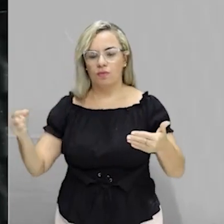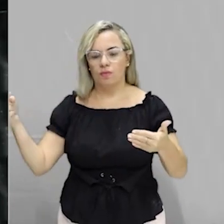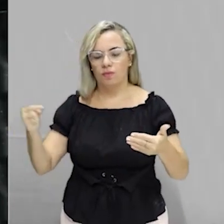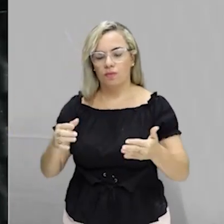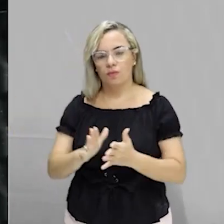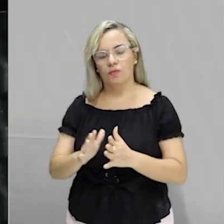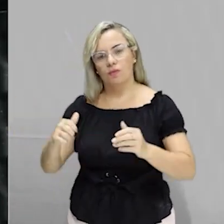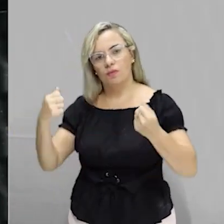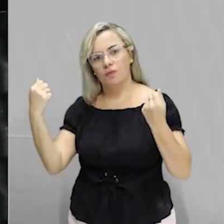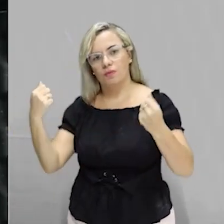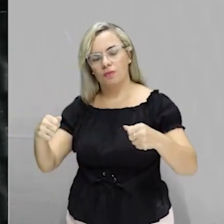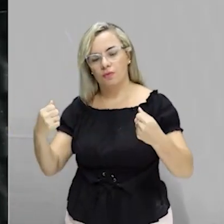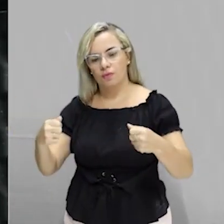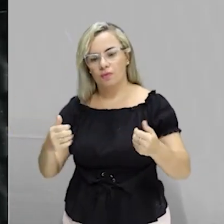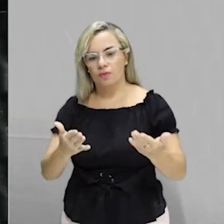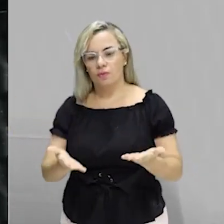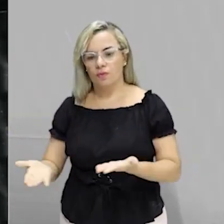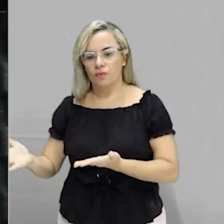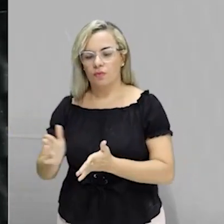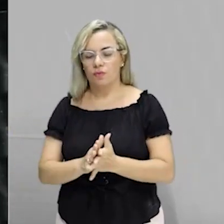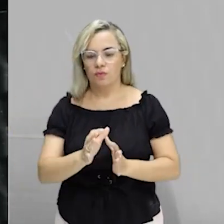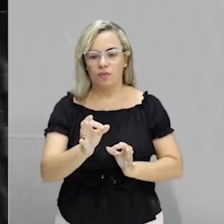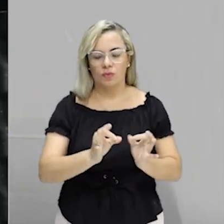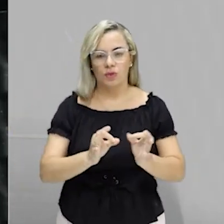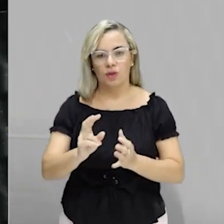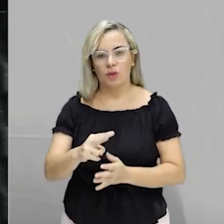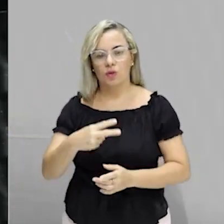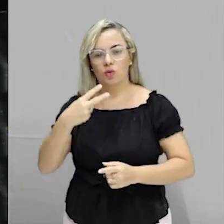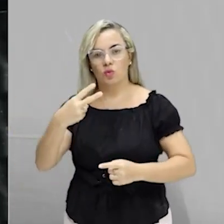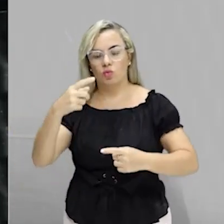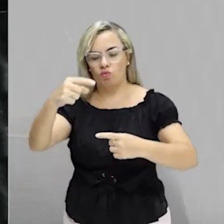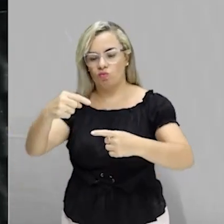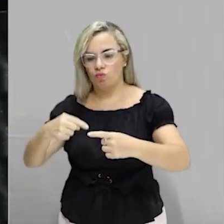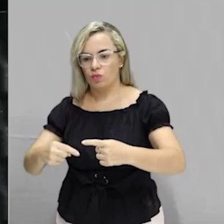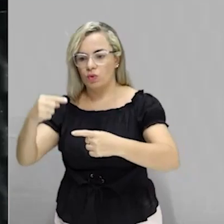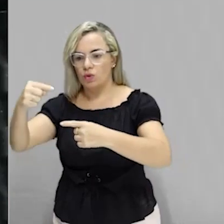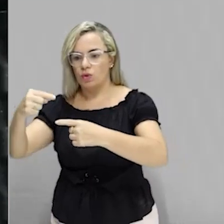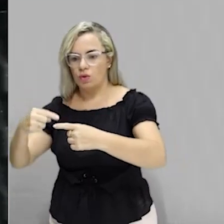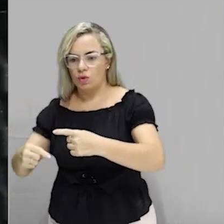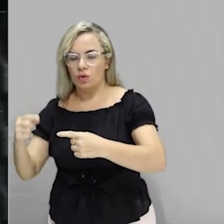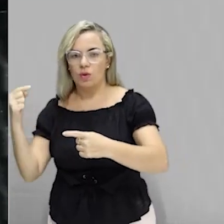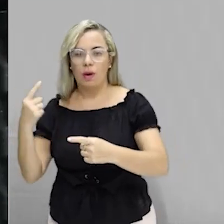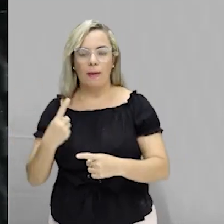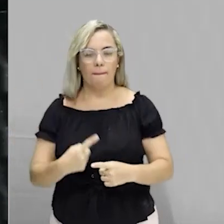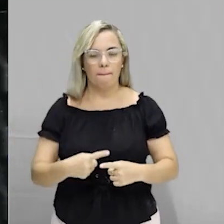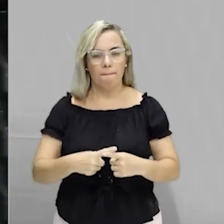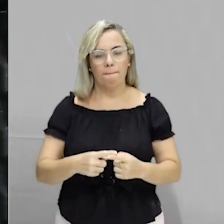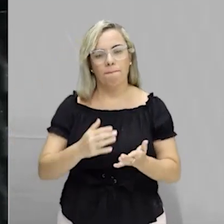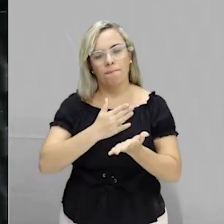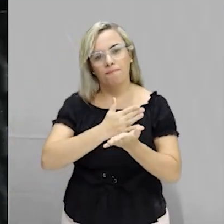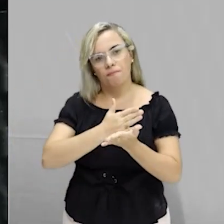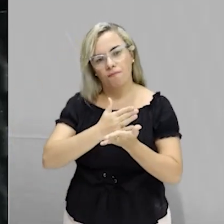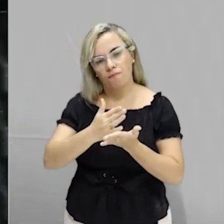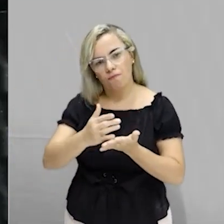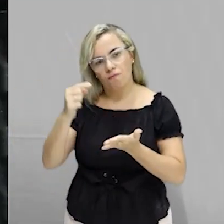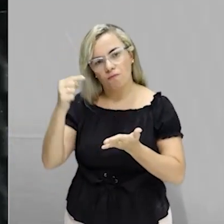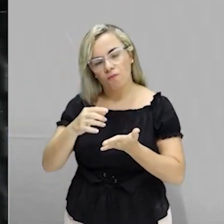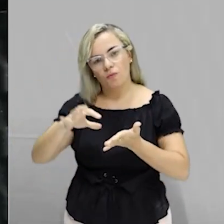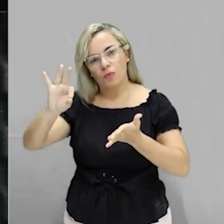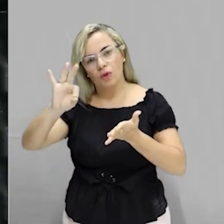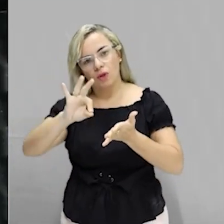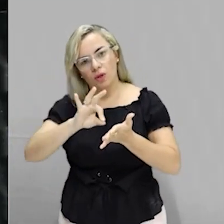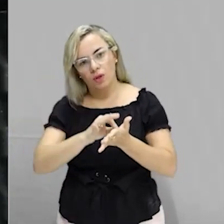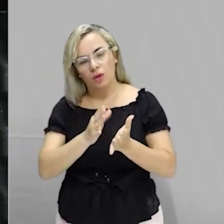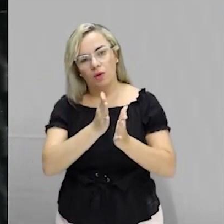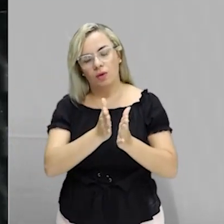eu preciso aqui montar duas razões. Por quê? Porque eu tenho, no começo, nas inscrições, no período